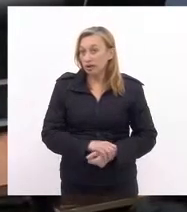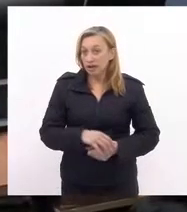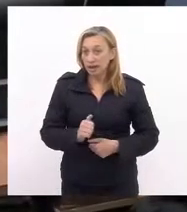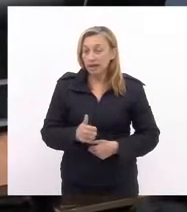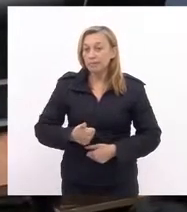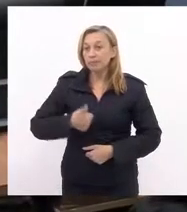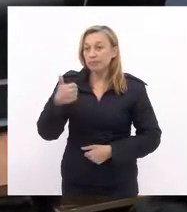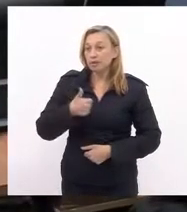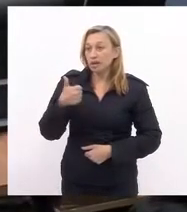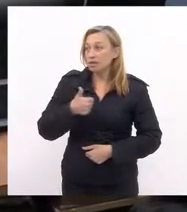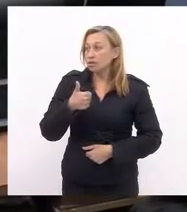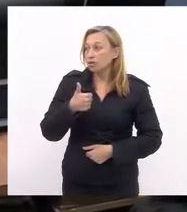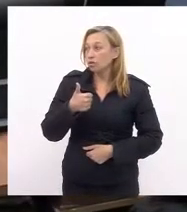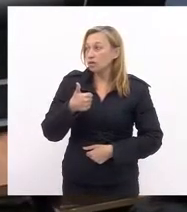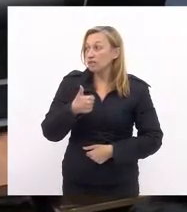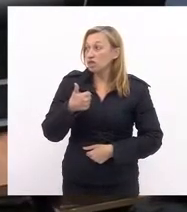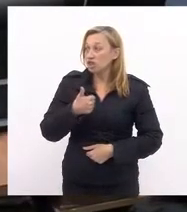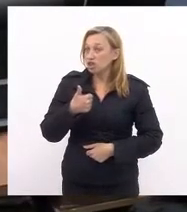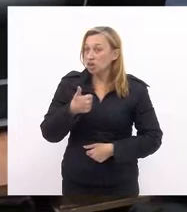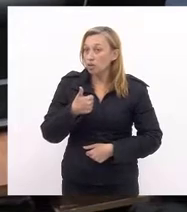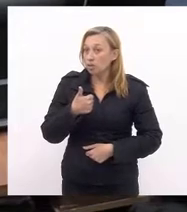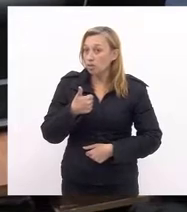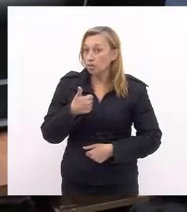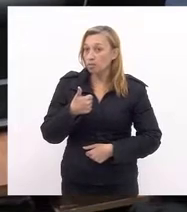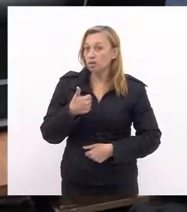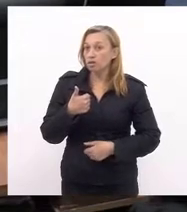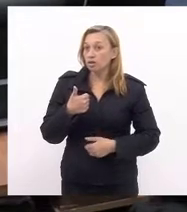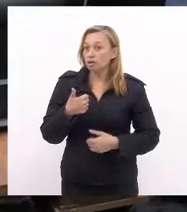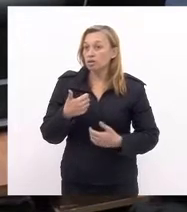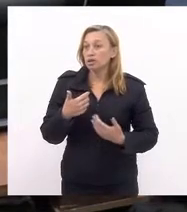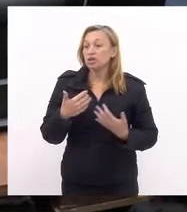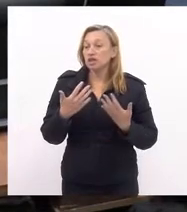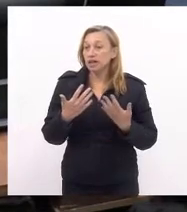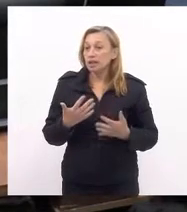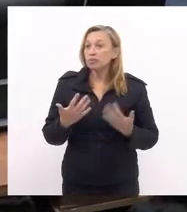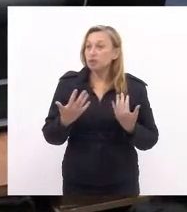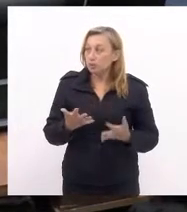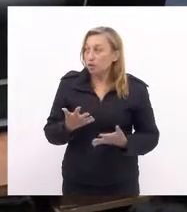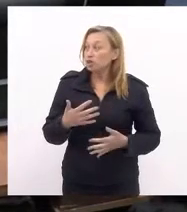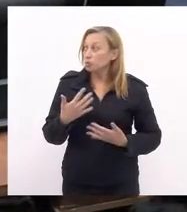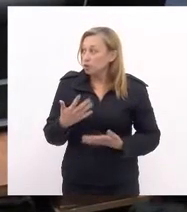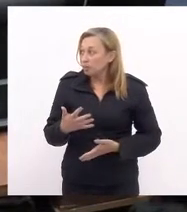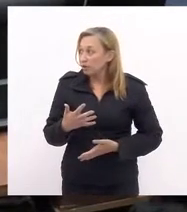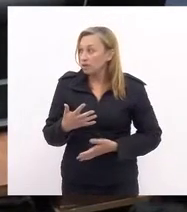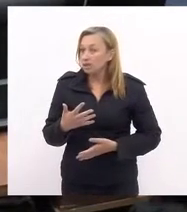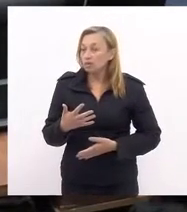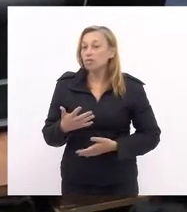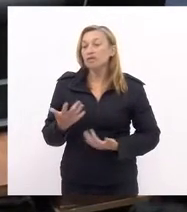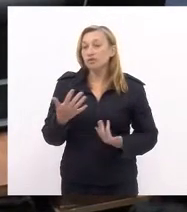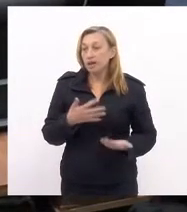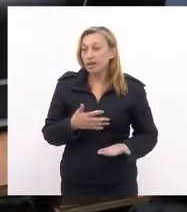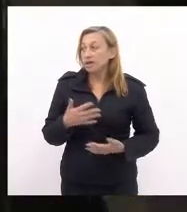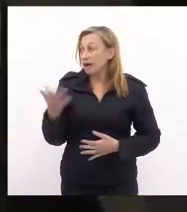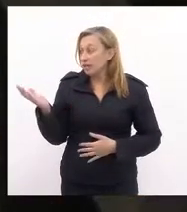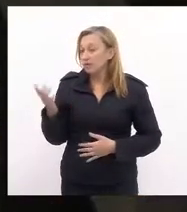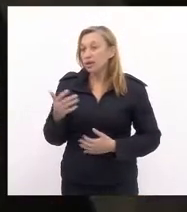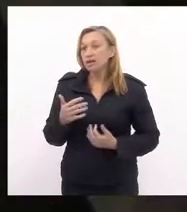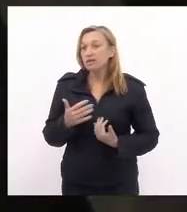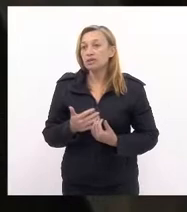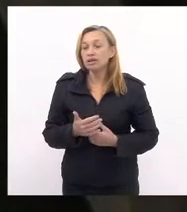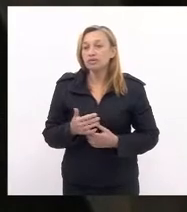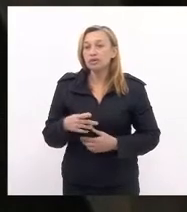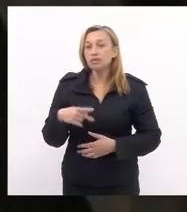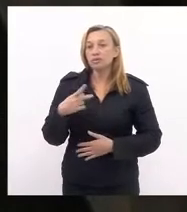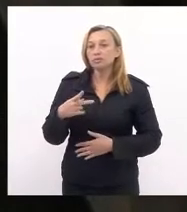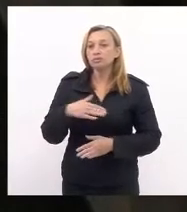Primeiramente, quero saudar a mesa na pessoa da nossa deputada Tia Ju, madrinha da nossa capelania Ordem dos Capelães do